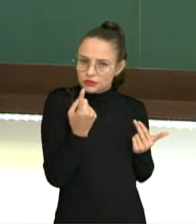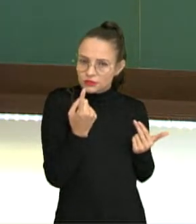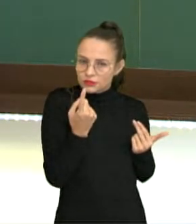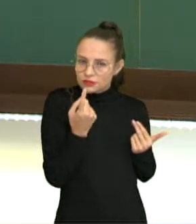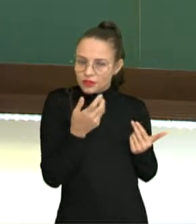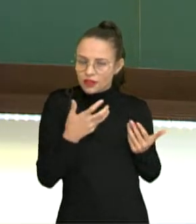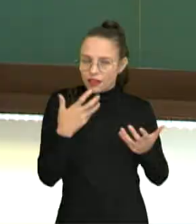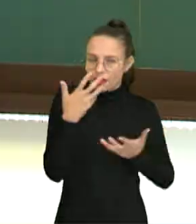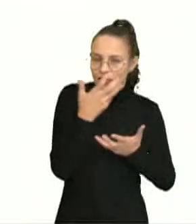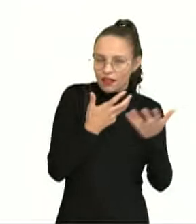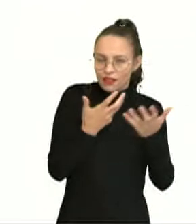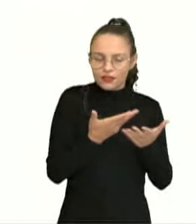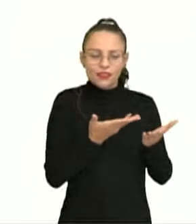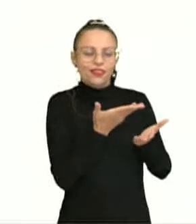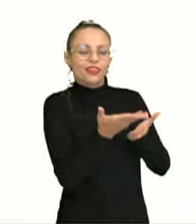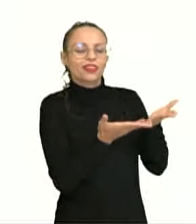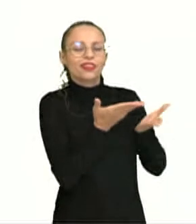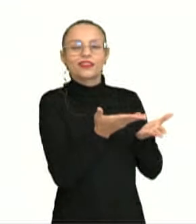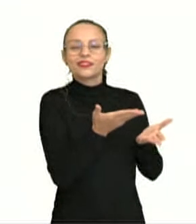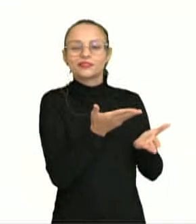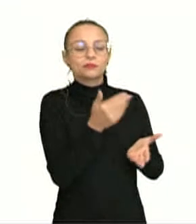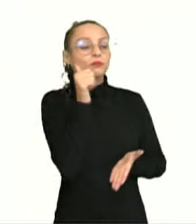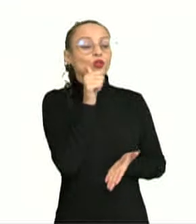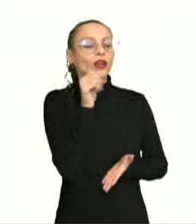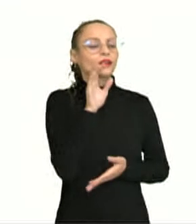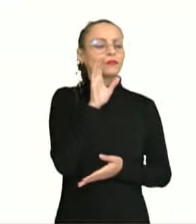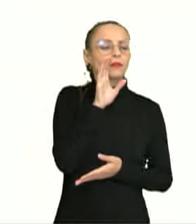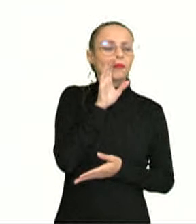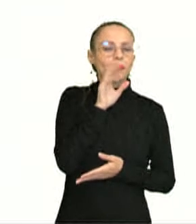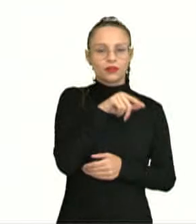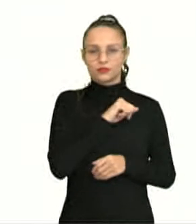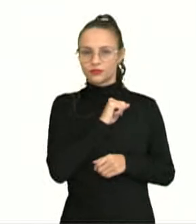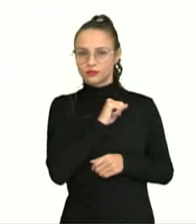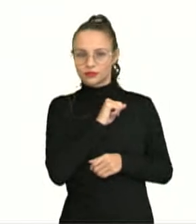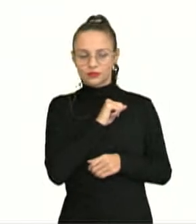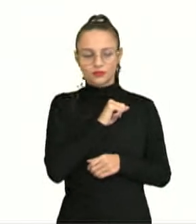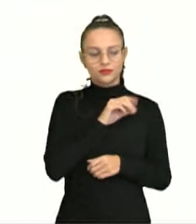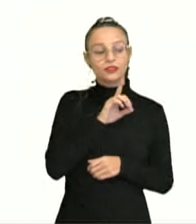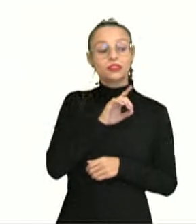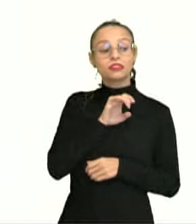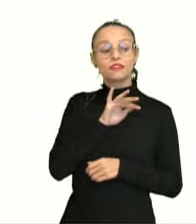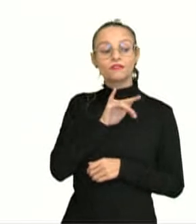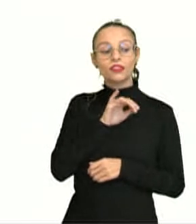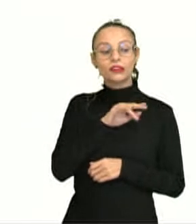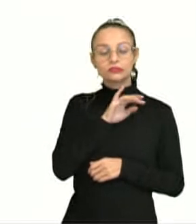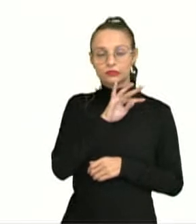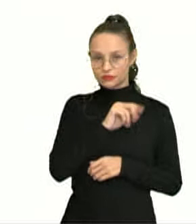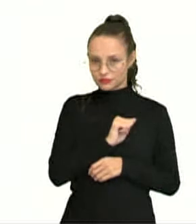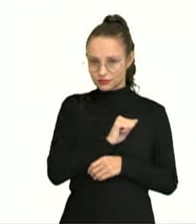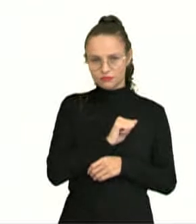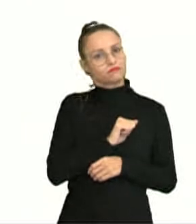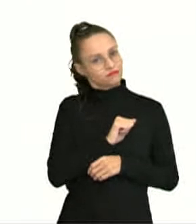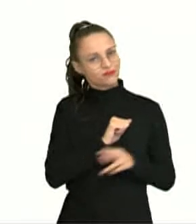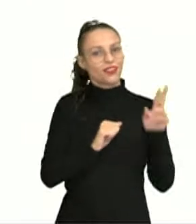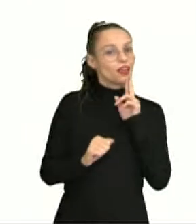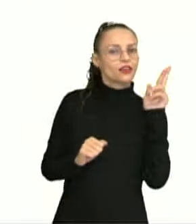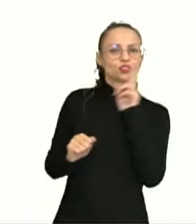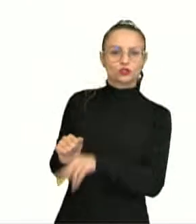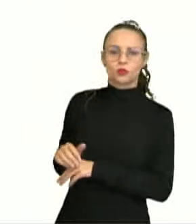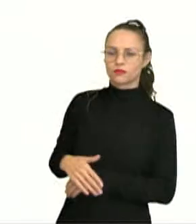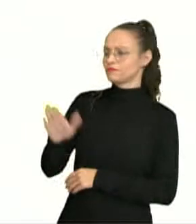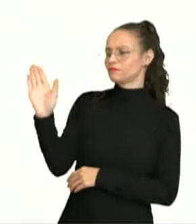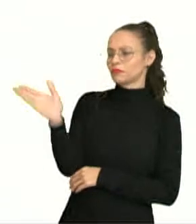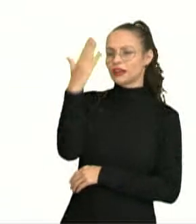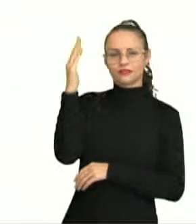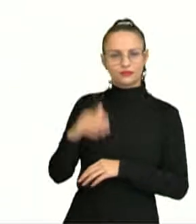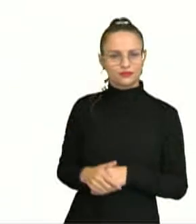Galanteadores de calçada deveriam sussurrar no ouvido das mulheres. Defenestras? A resposta seria um